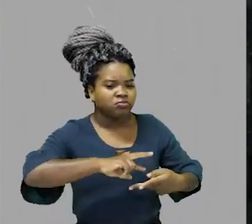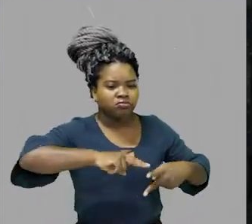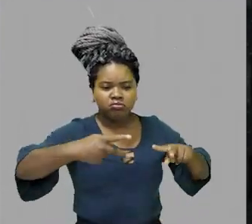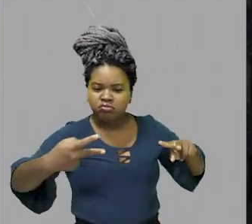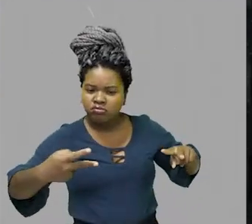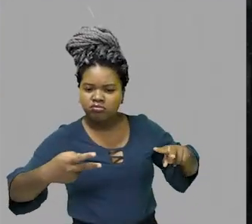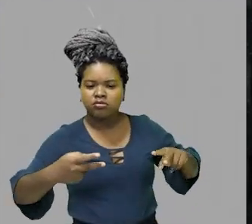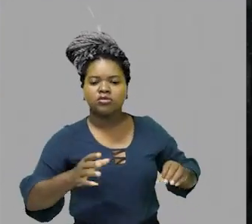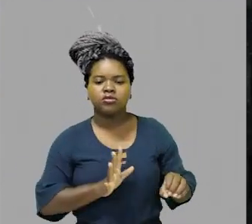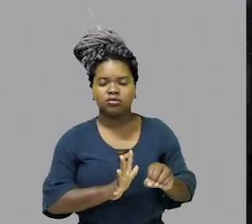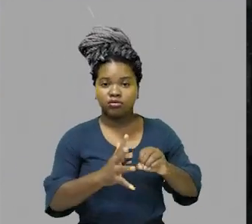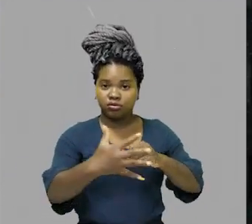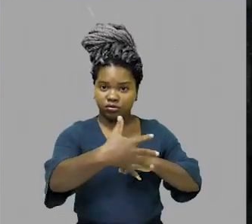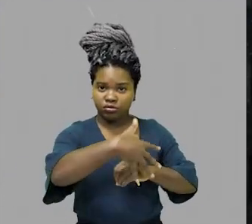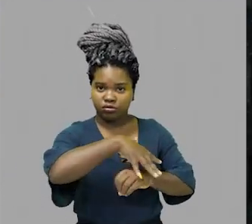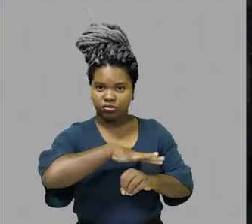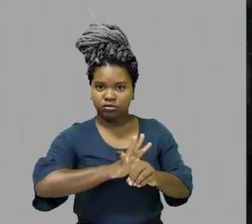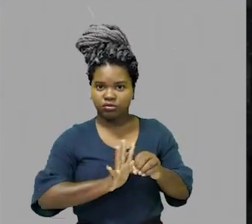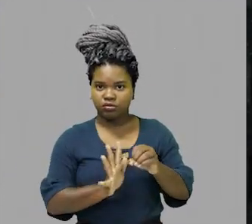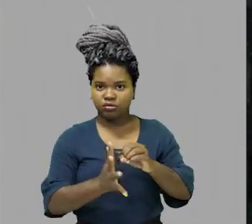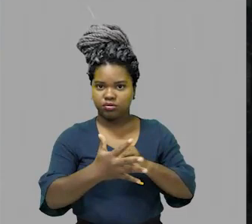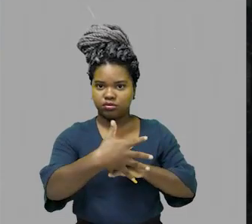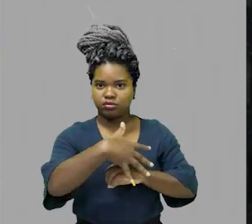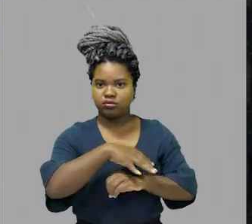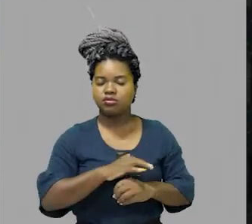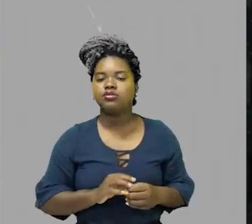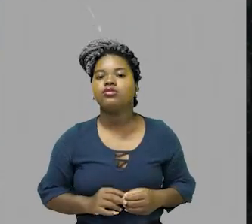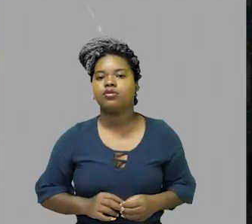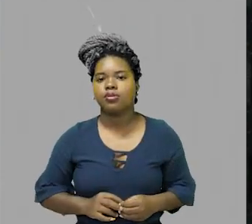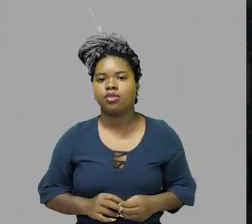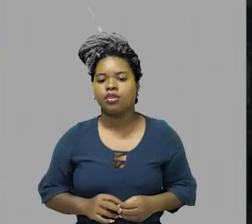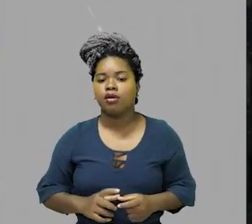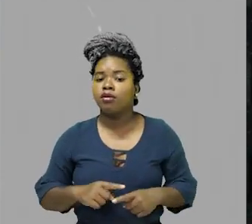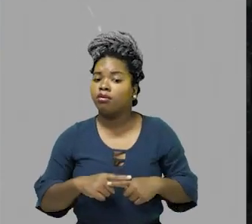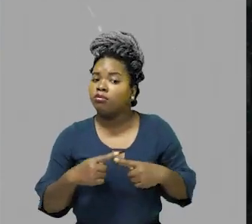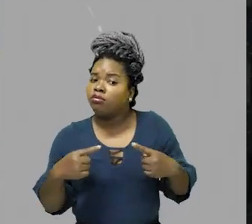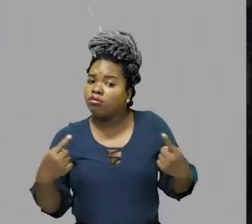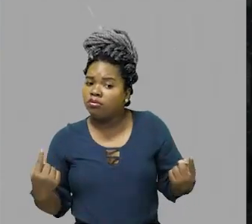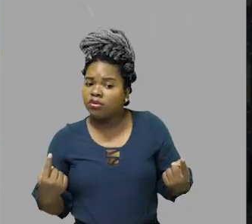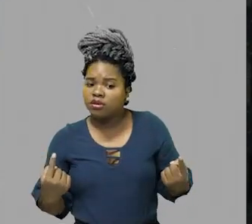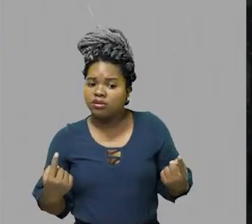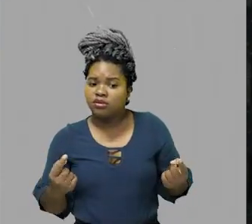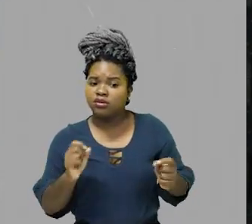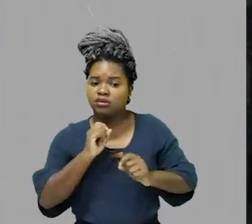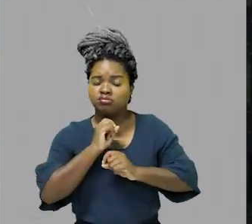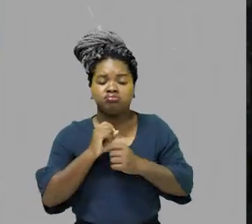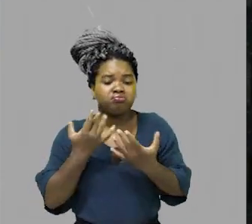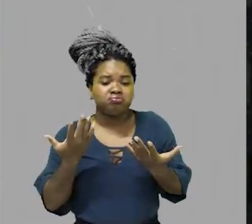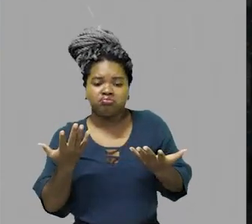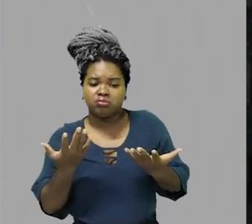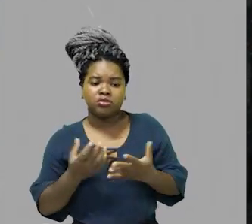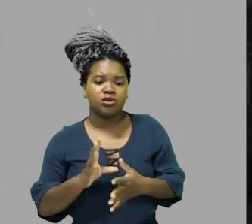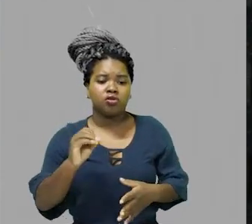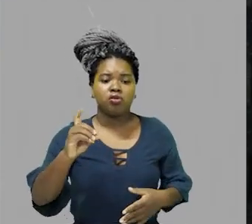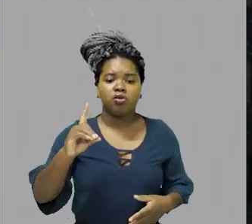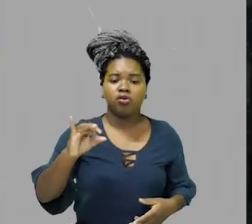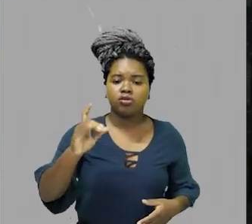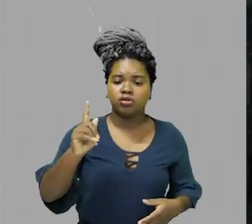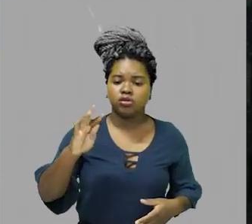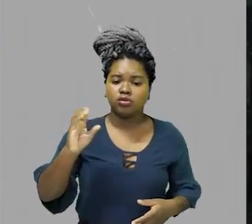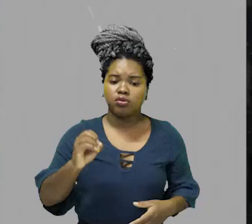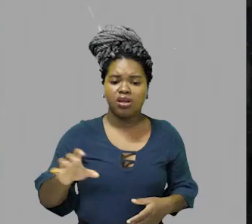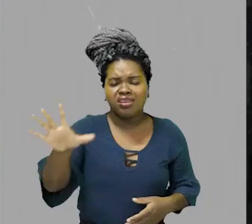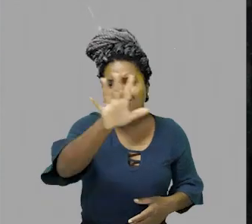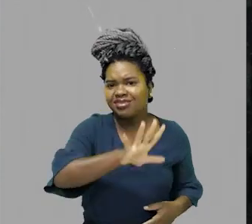é o mesmo código genético de todos os animais. Por quê? O código genético, ele é uma linguagem universal, onde eu